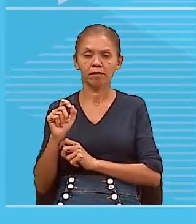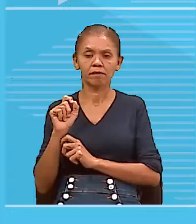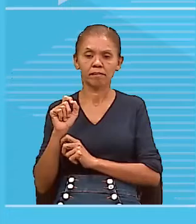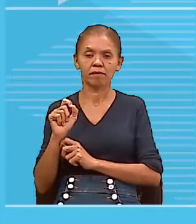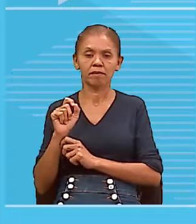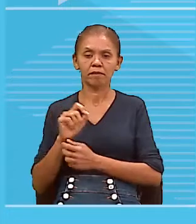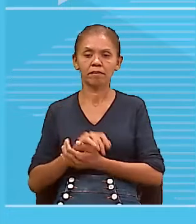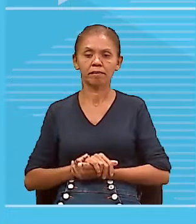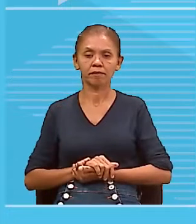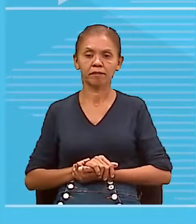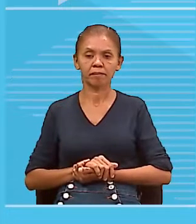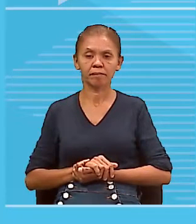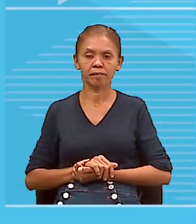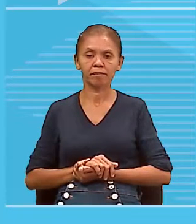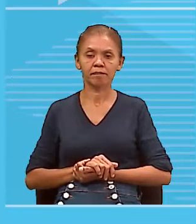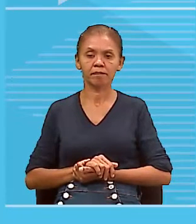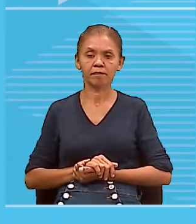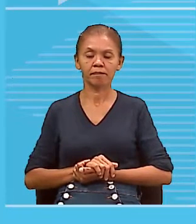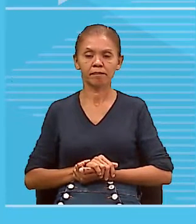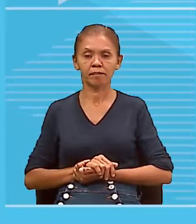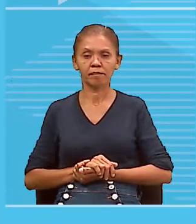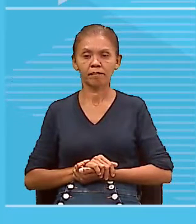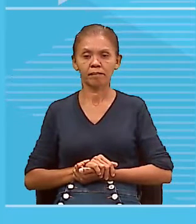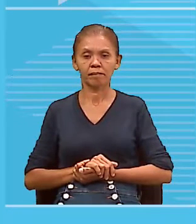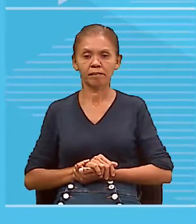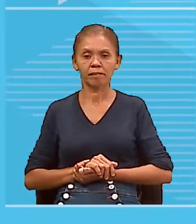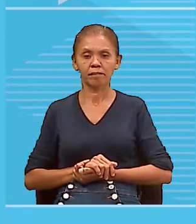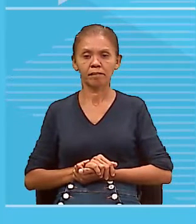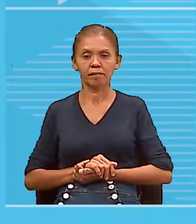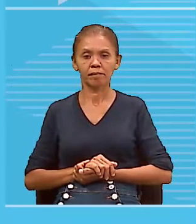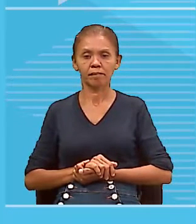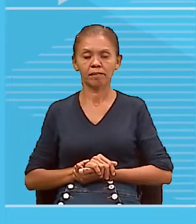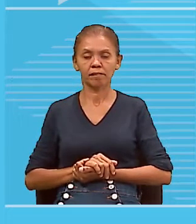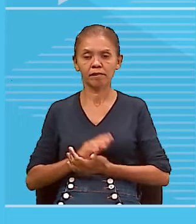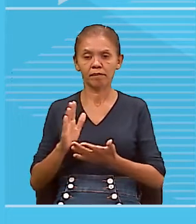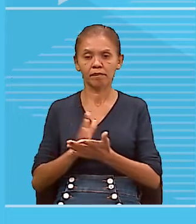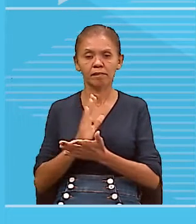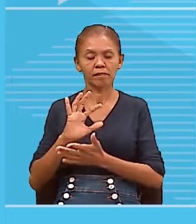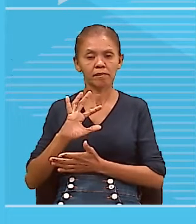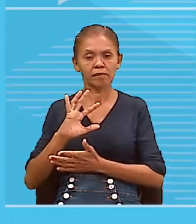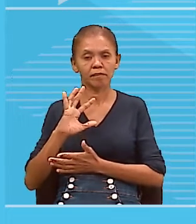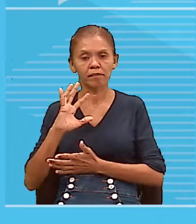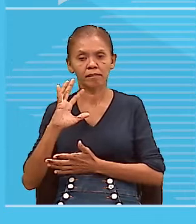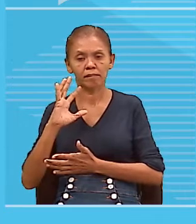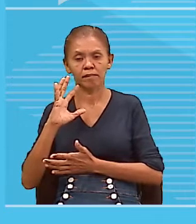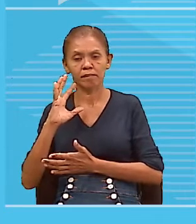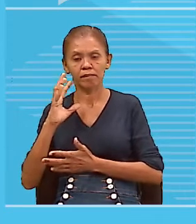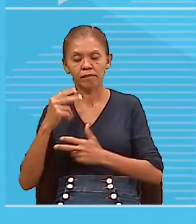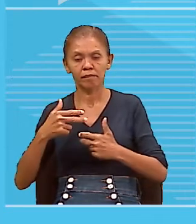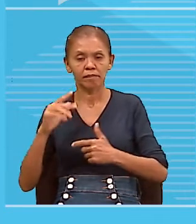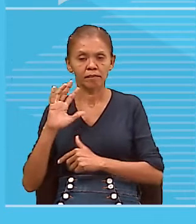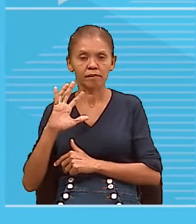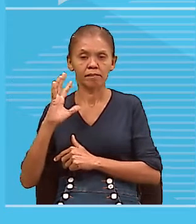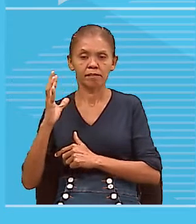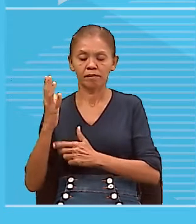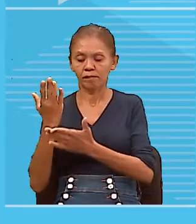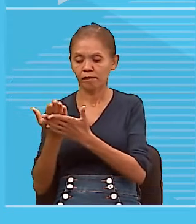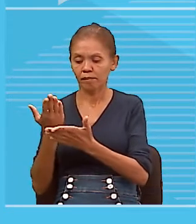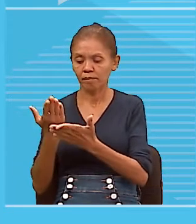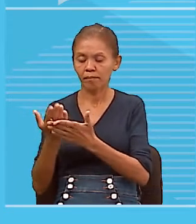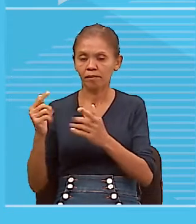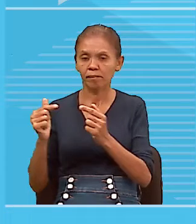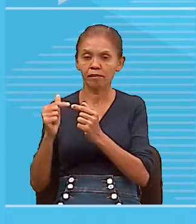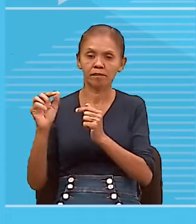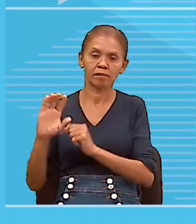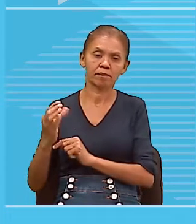gente vê né que acontecem coisas e que as tecnologias os estudos e a ciência